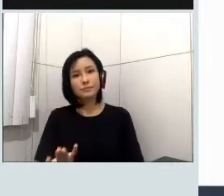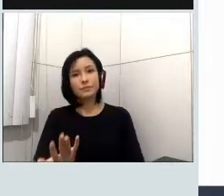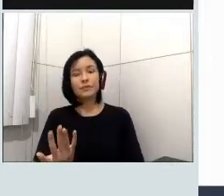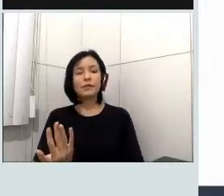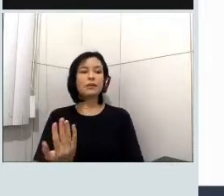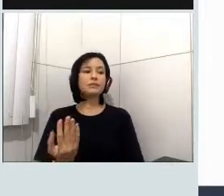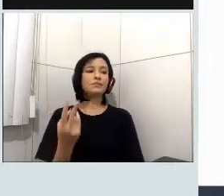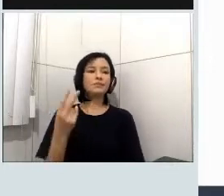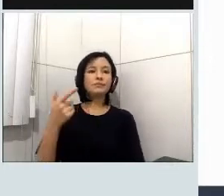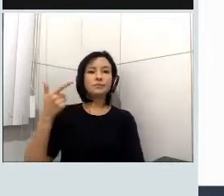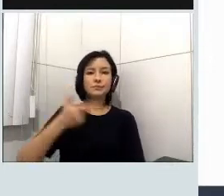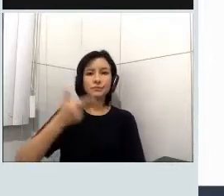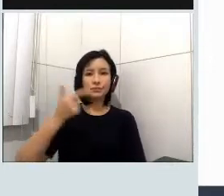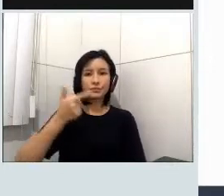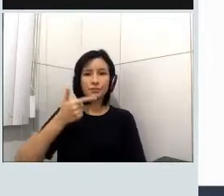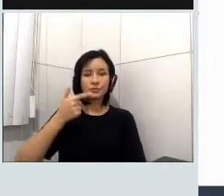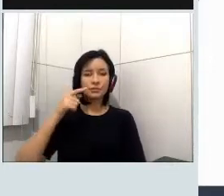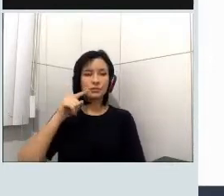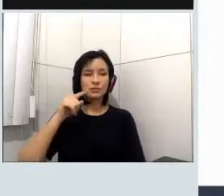questão, certo?